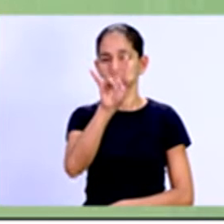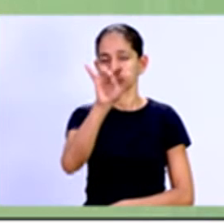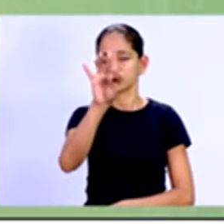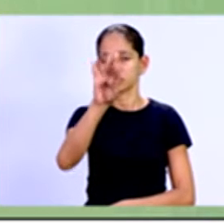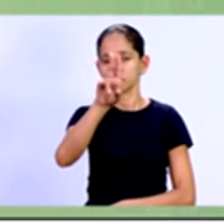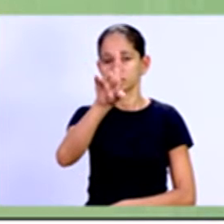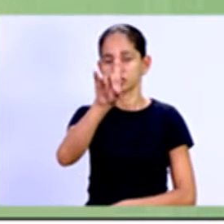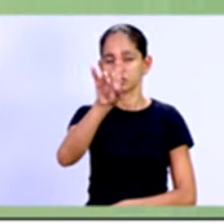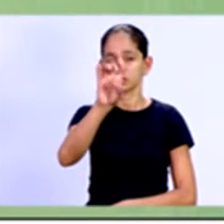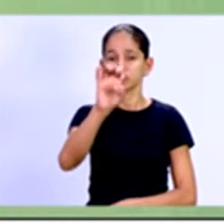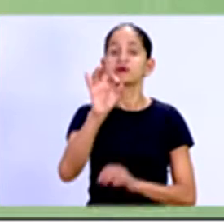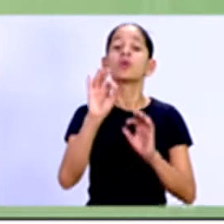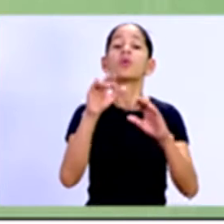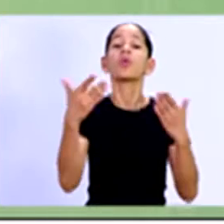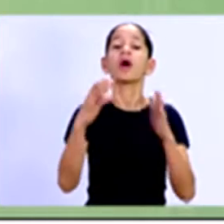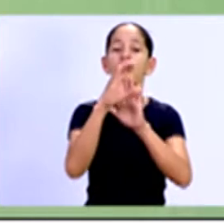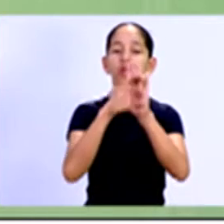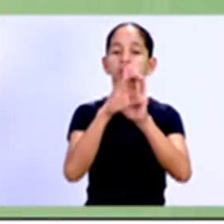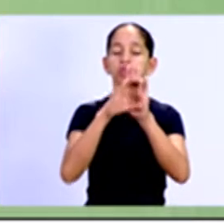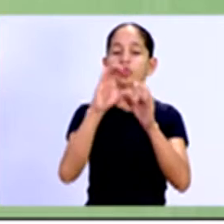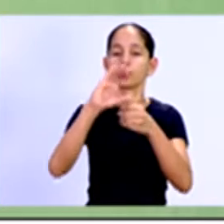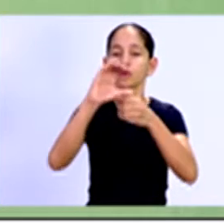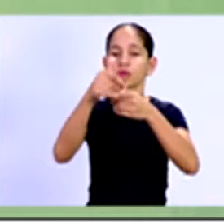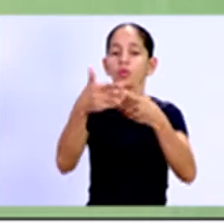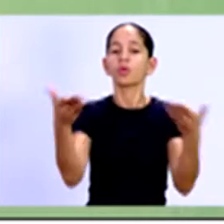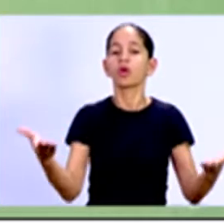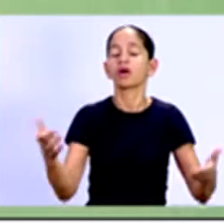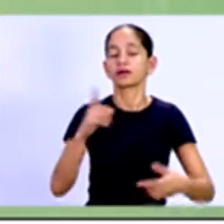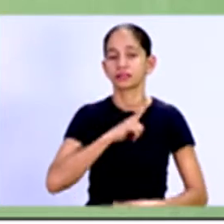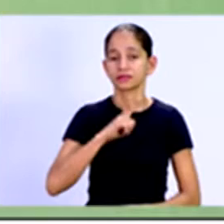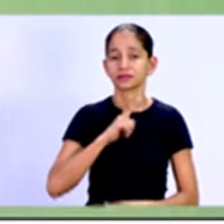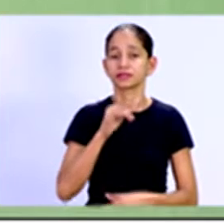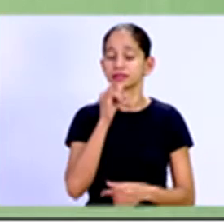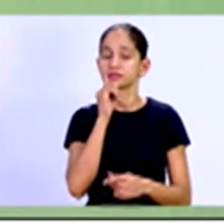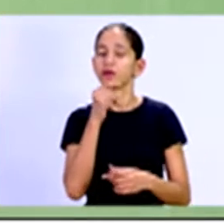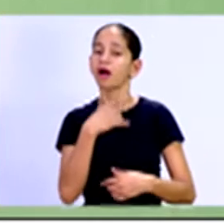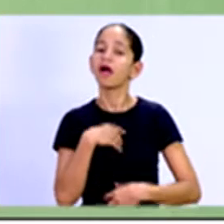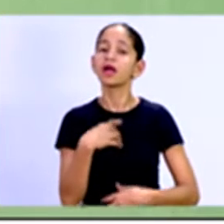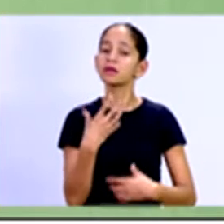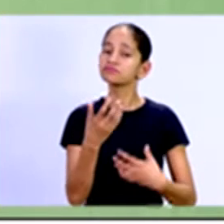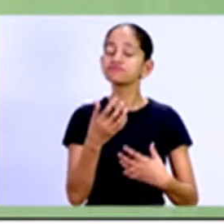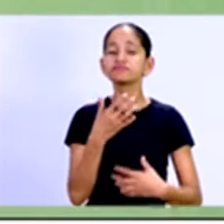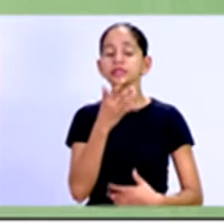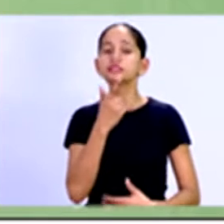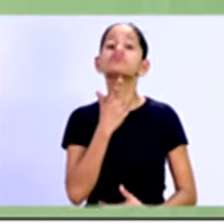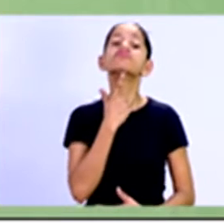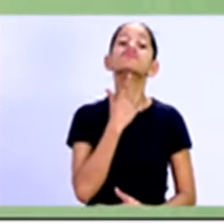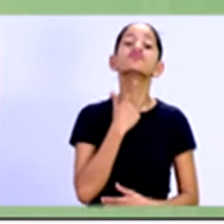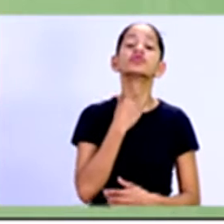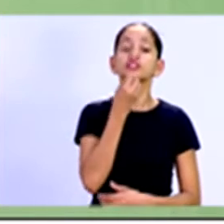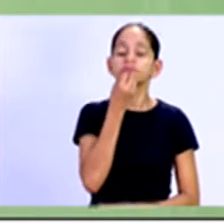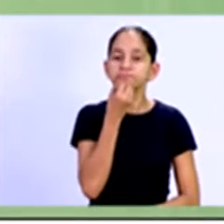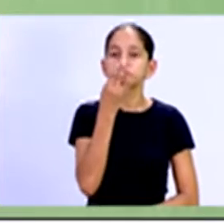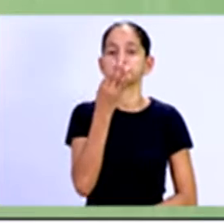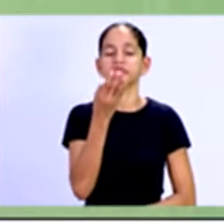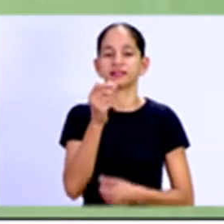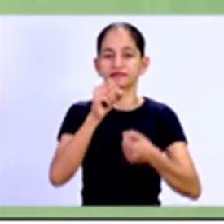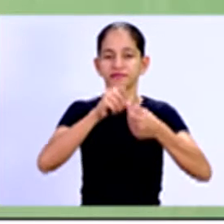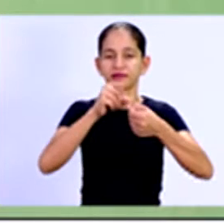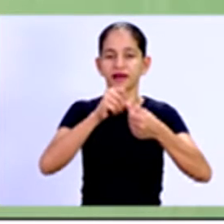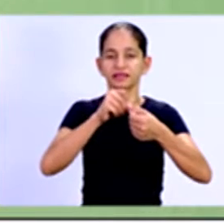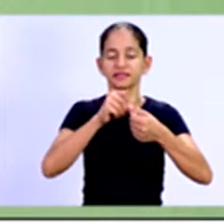o conceito de virtude. Virtude é uma disposição para querer o bem. Olha aí, está bem claro o que